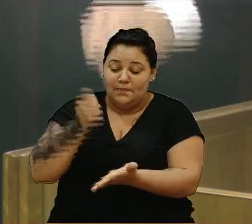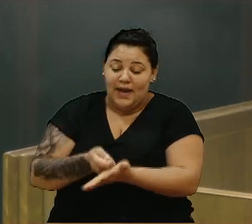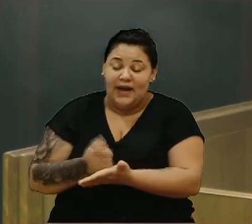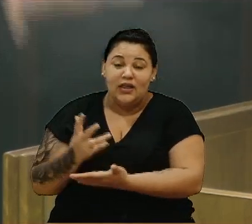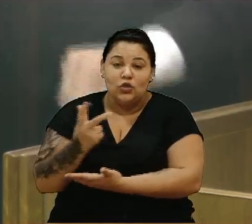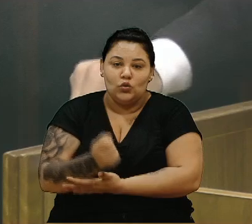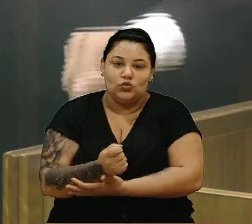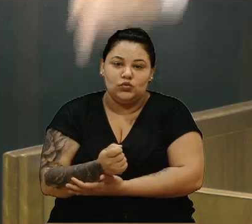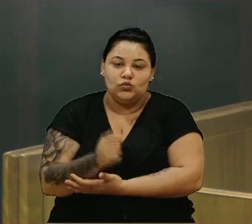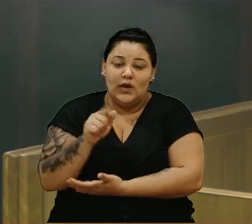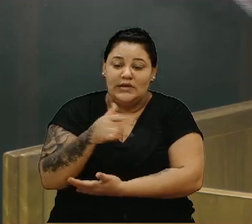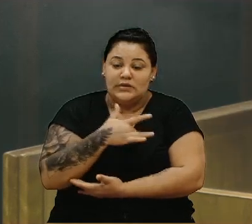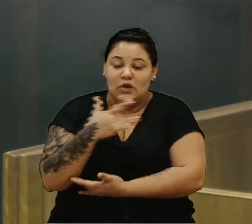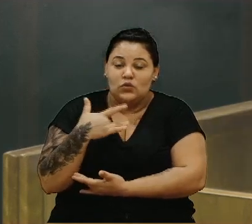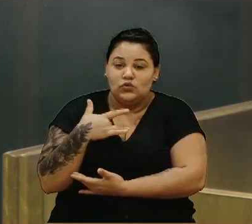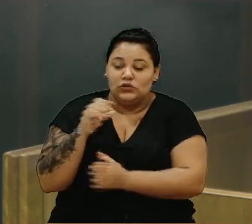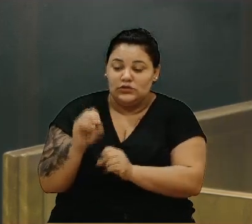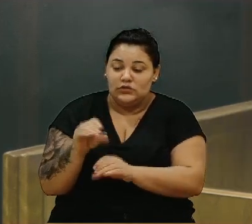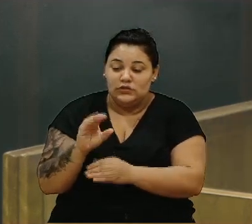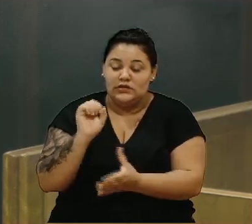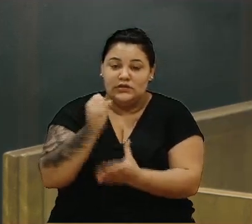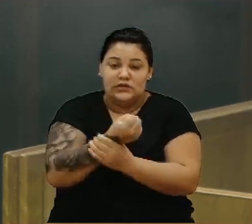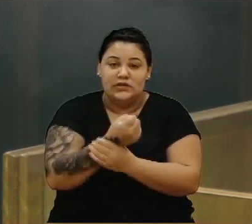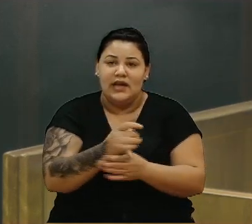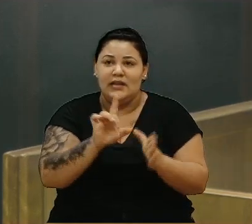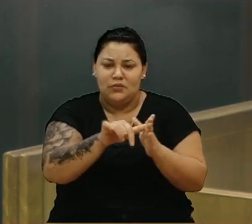saúde, educação e segurança. Depois a gente